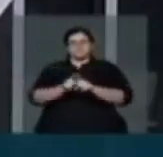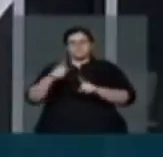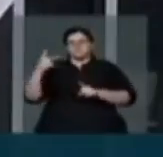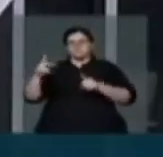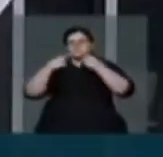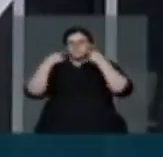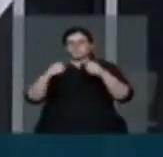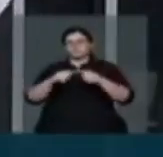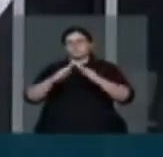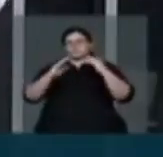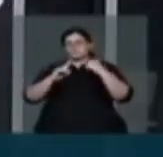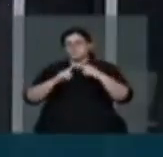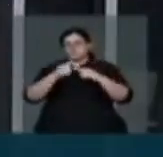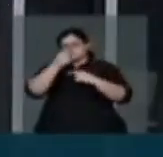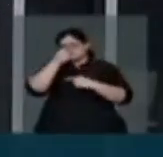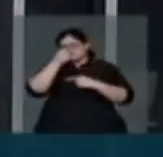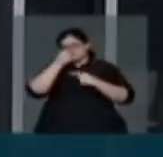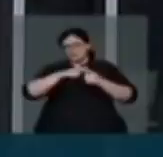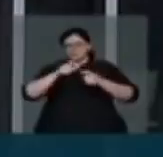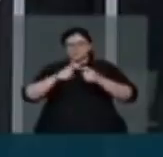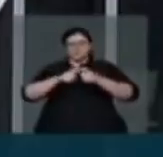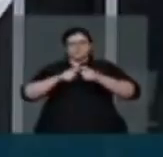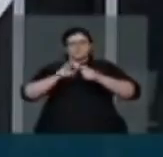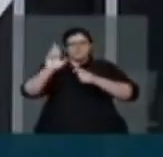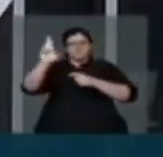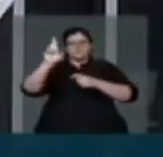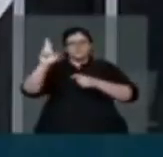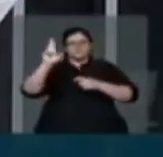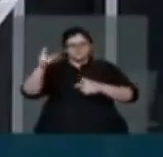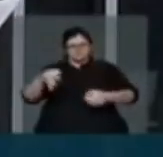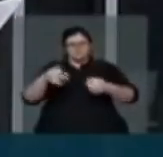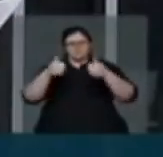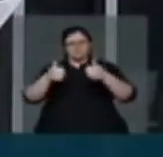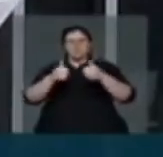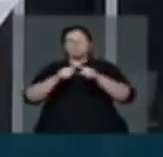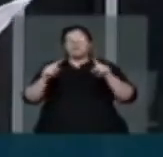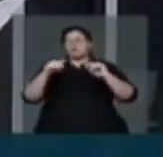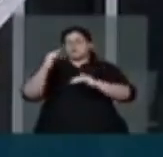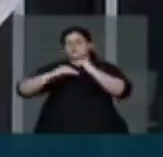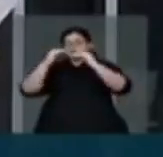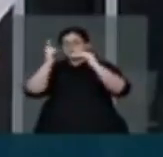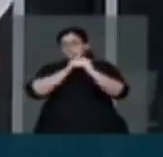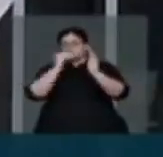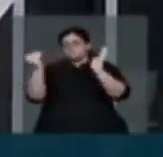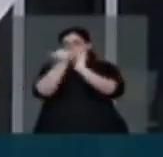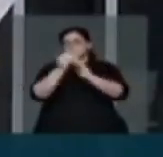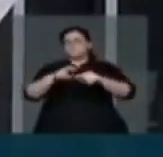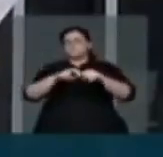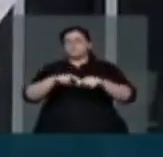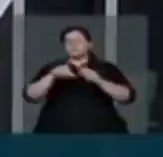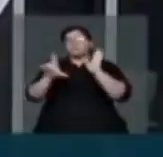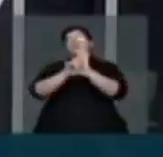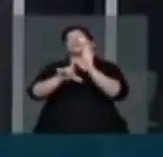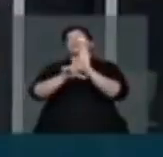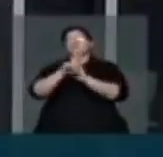as igrejas evangélicas têm aumentado sua representação, e diz que esse crescimento se deve à legislação